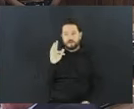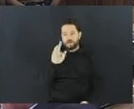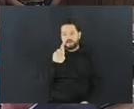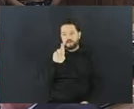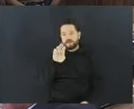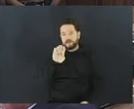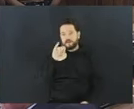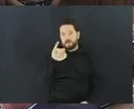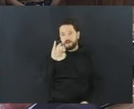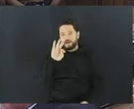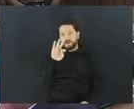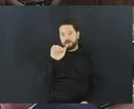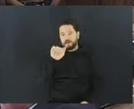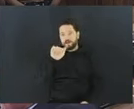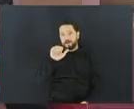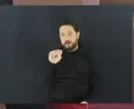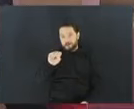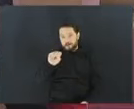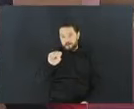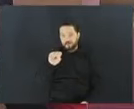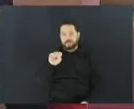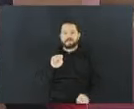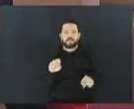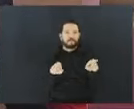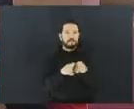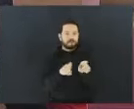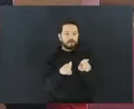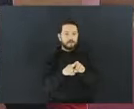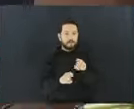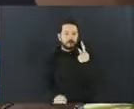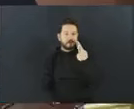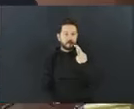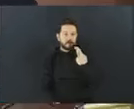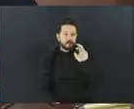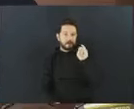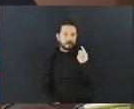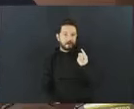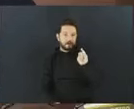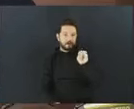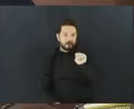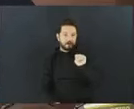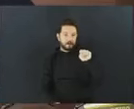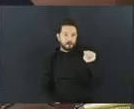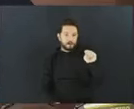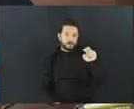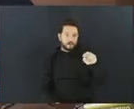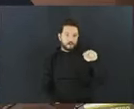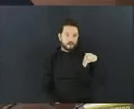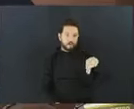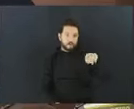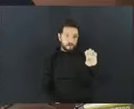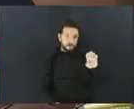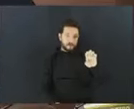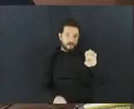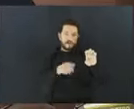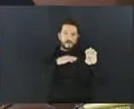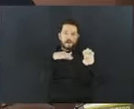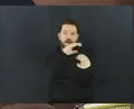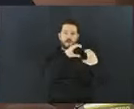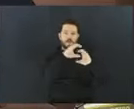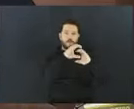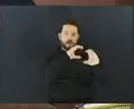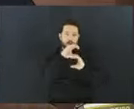Esperança, do tenente Rissoni, do soldado Afonso, que são da comunicação social da Polícia Militar. Agradecemos a